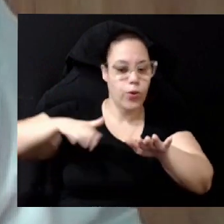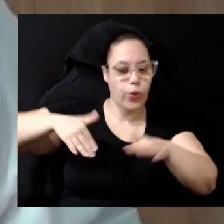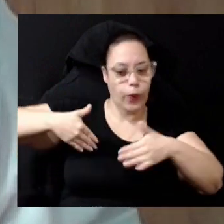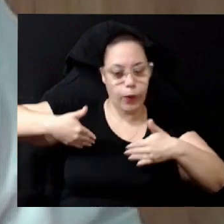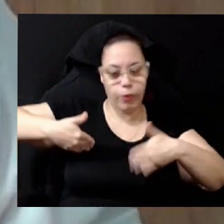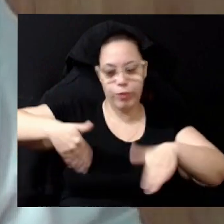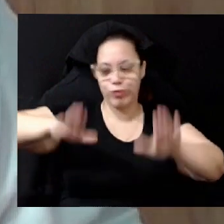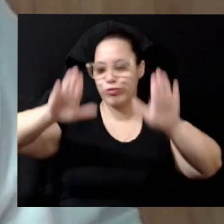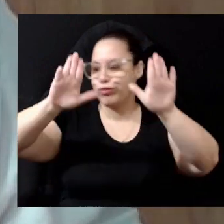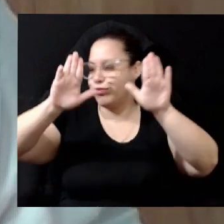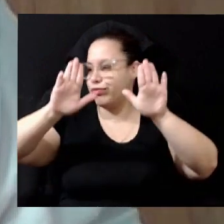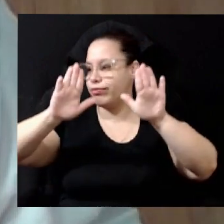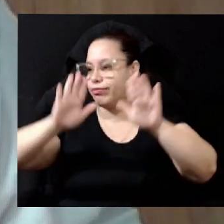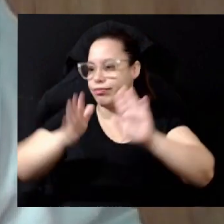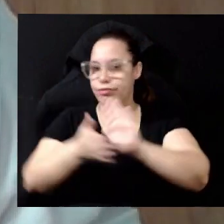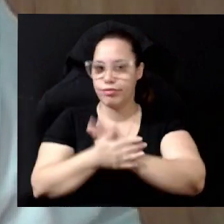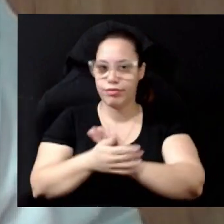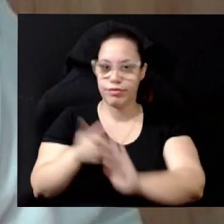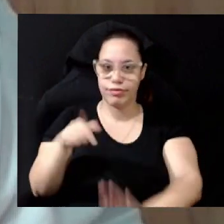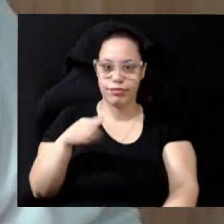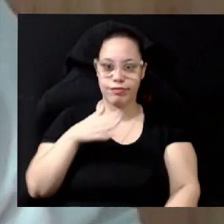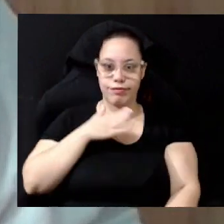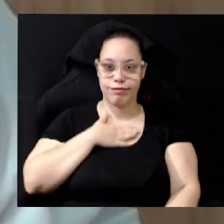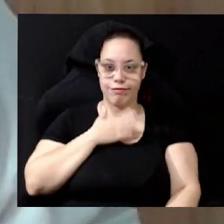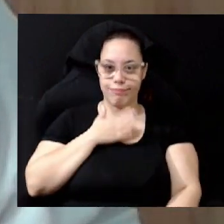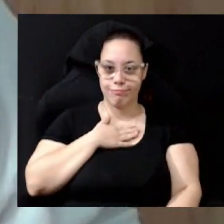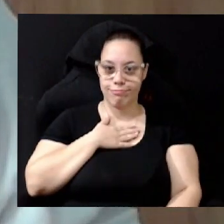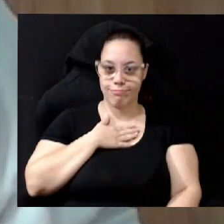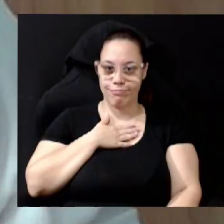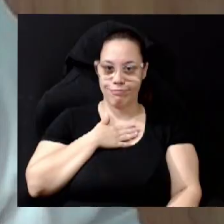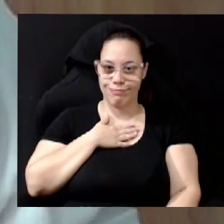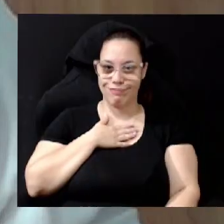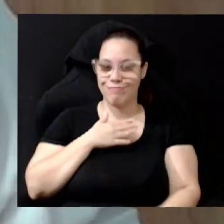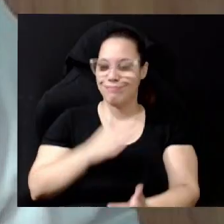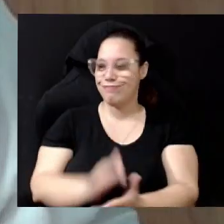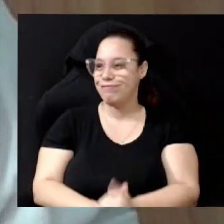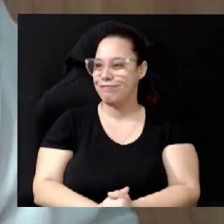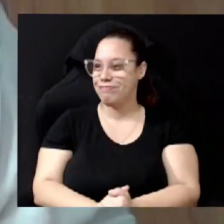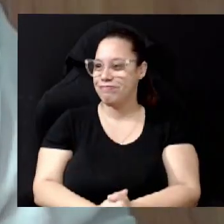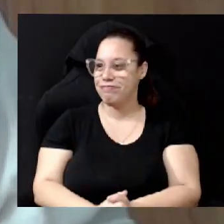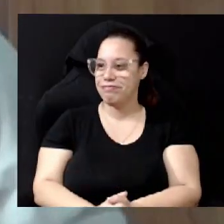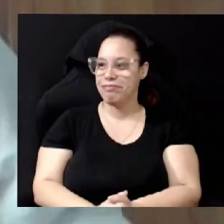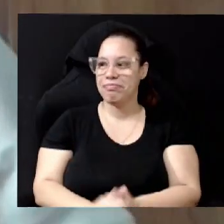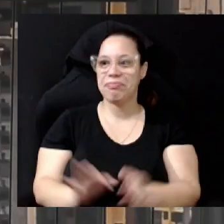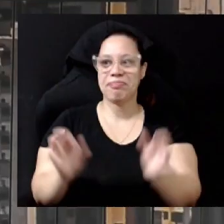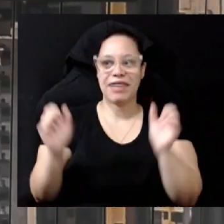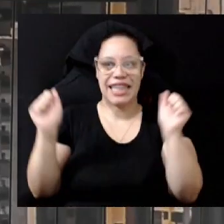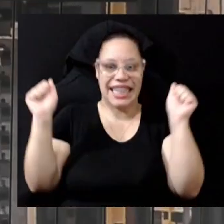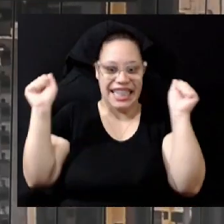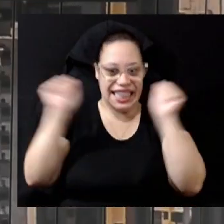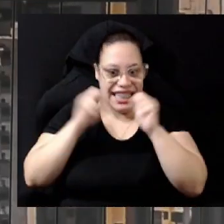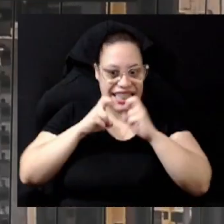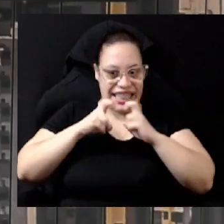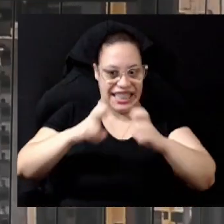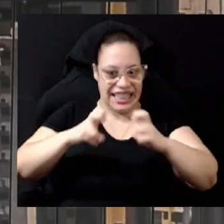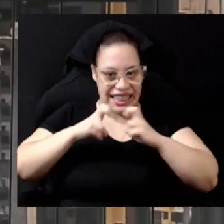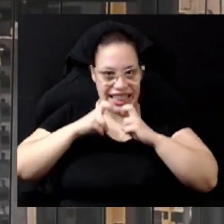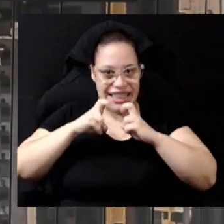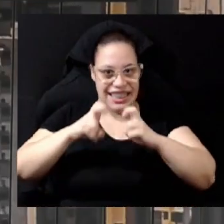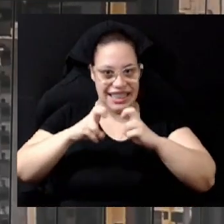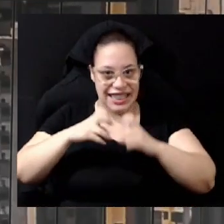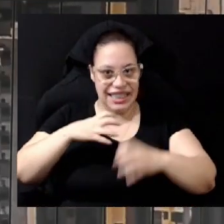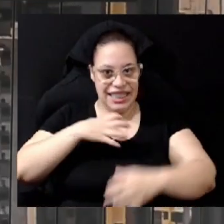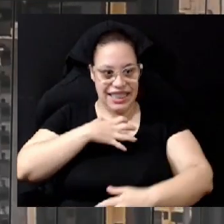mar. Esta é a minha. É um grito, né? É um